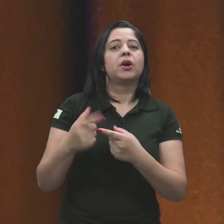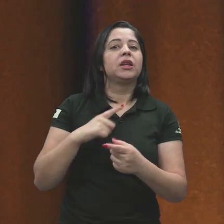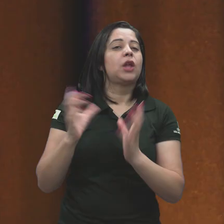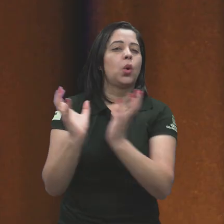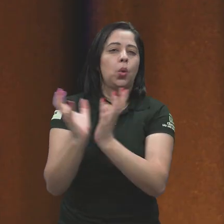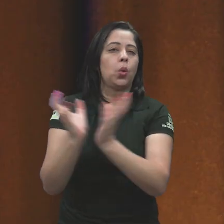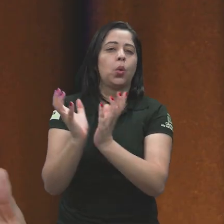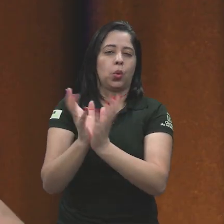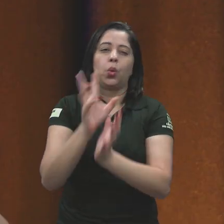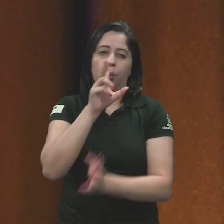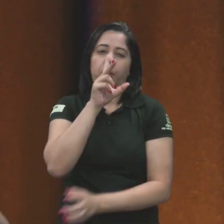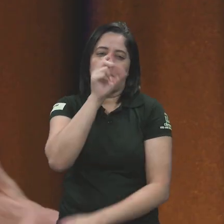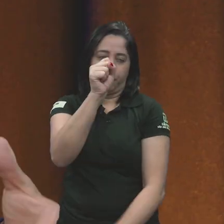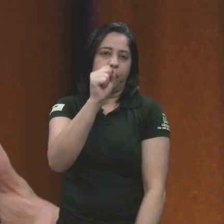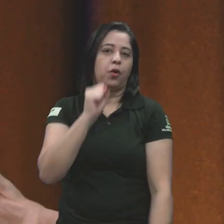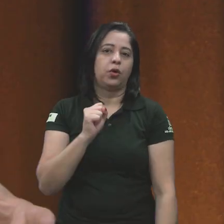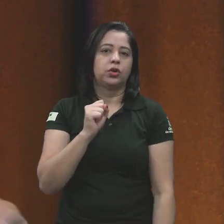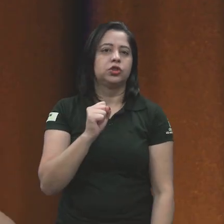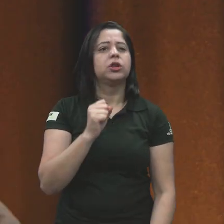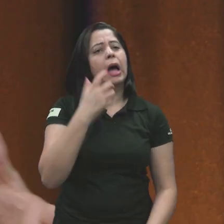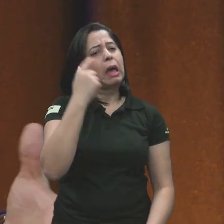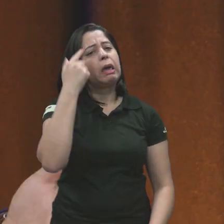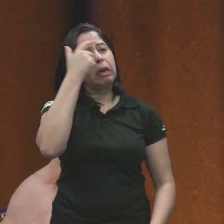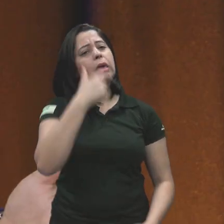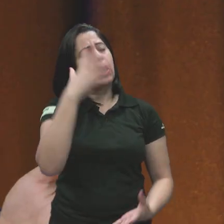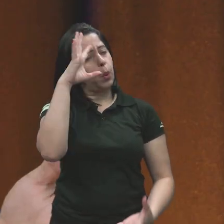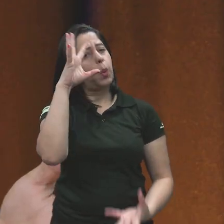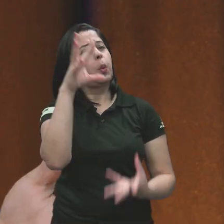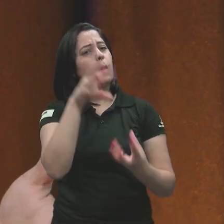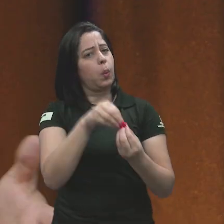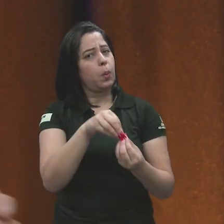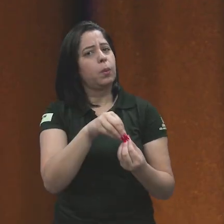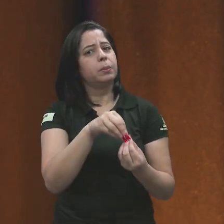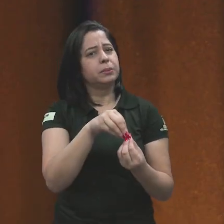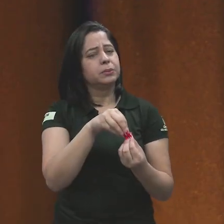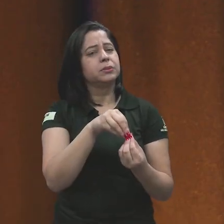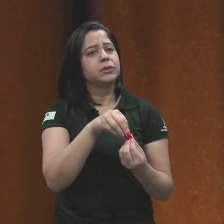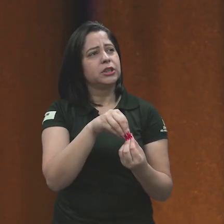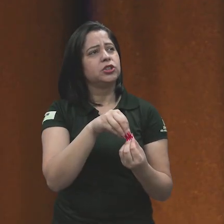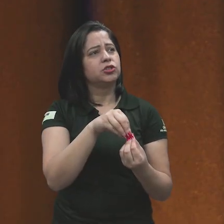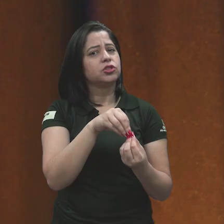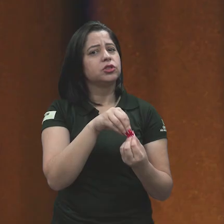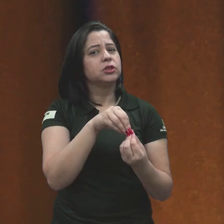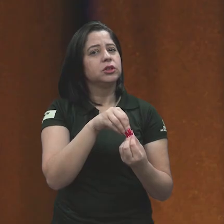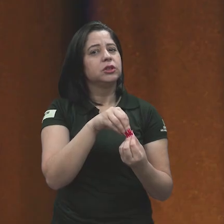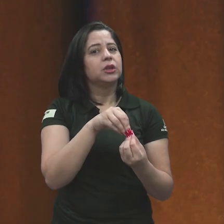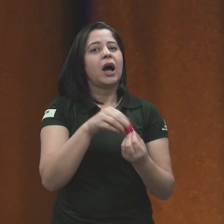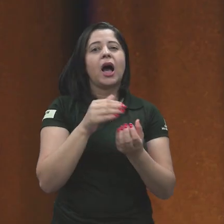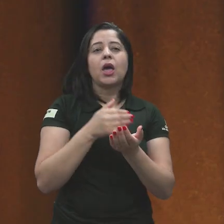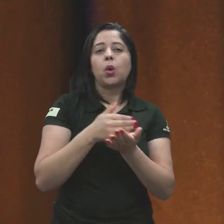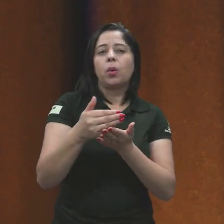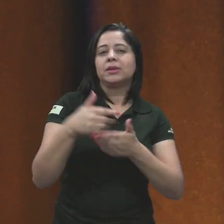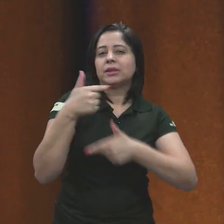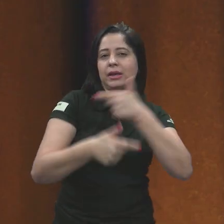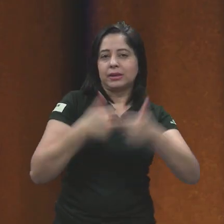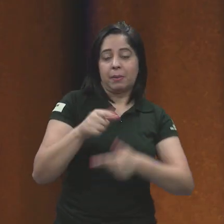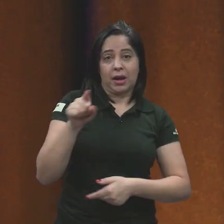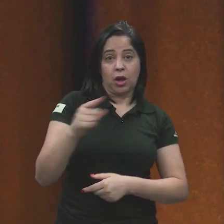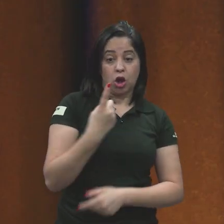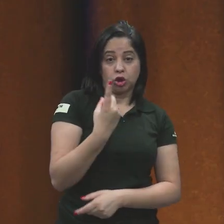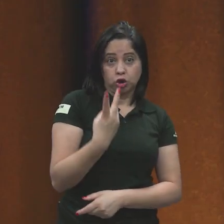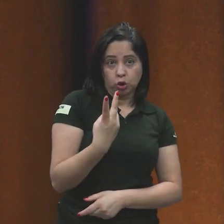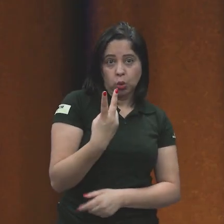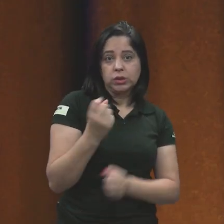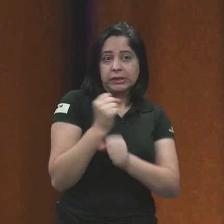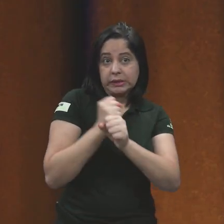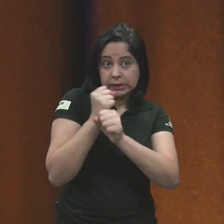forte. Foi quando eu decidi, entendi que seria o melhor caminho, e comecei a trabalhar com ele. Fiquei 12 anos